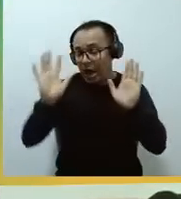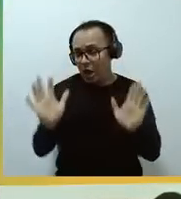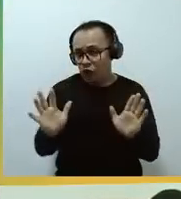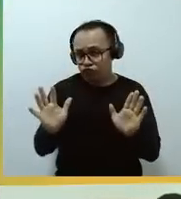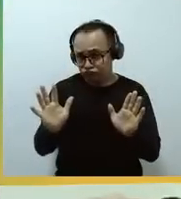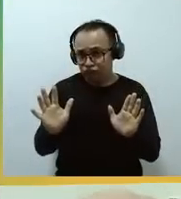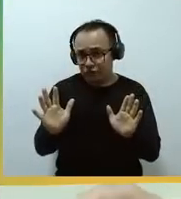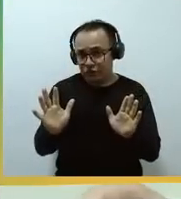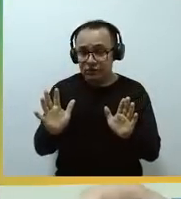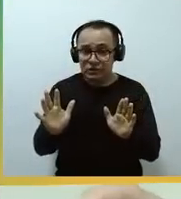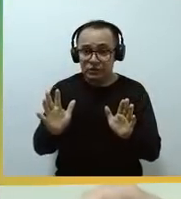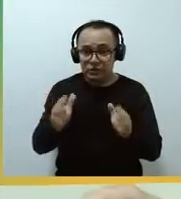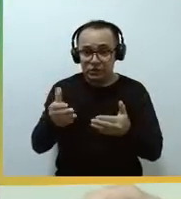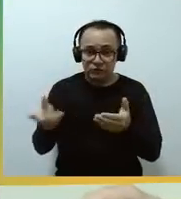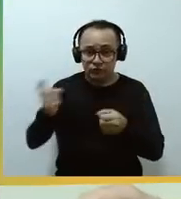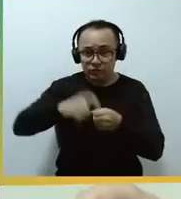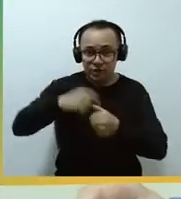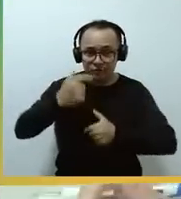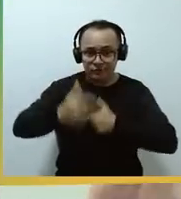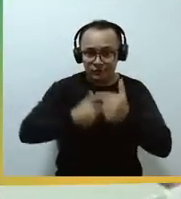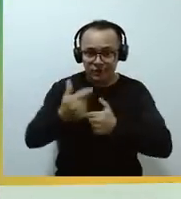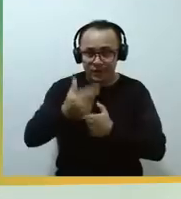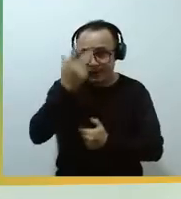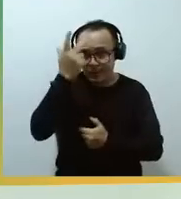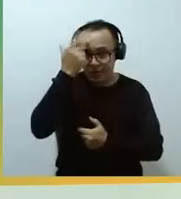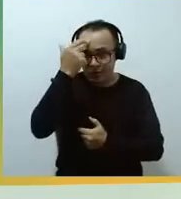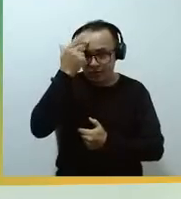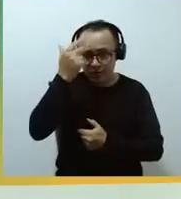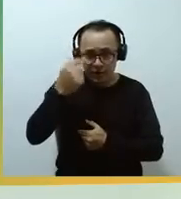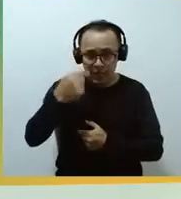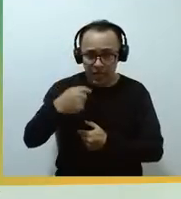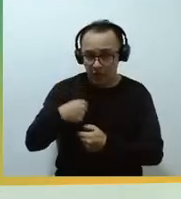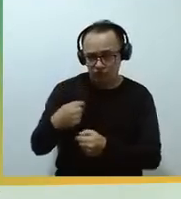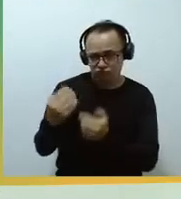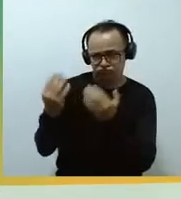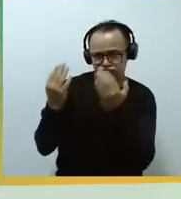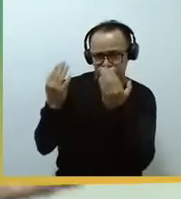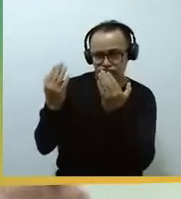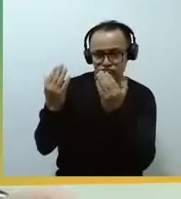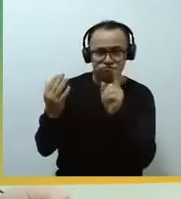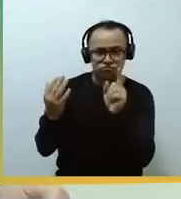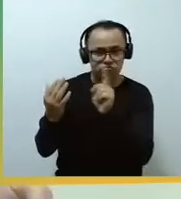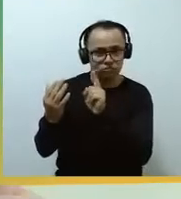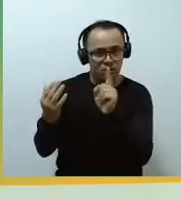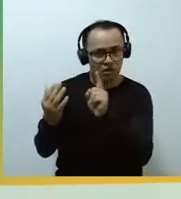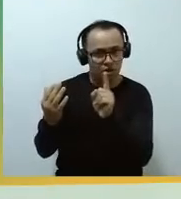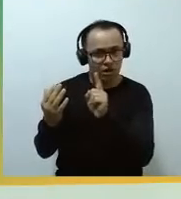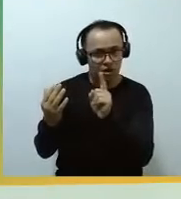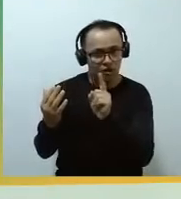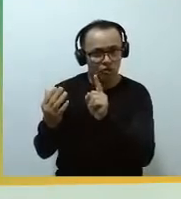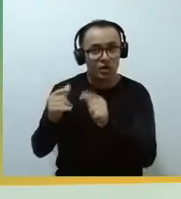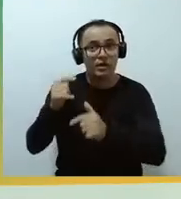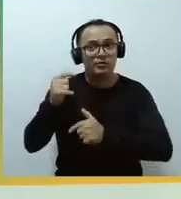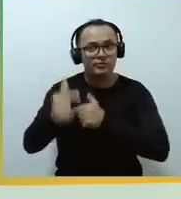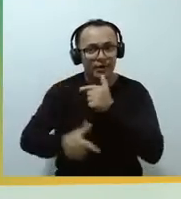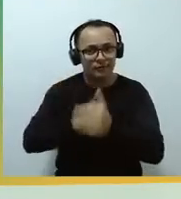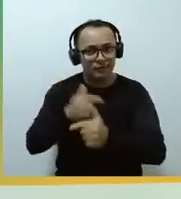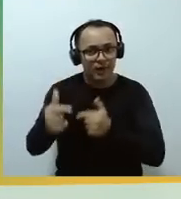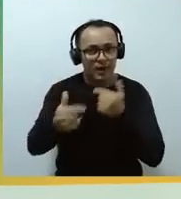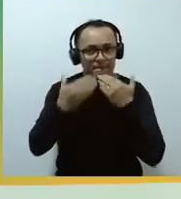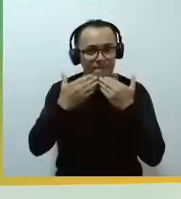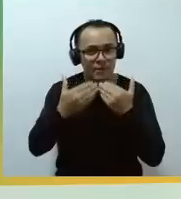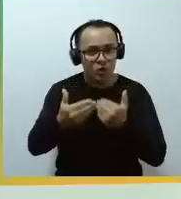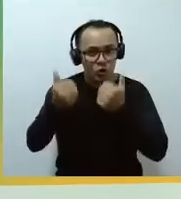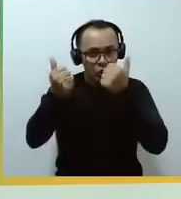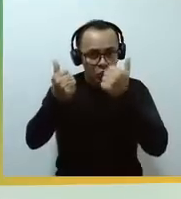Eu não tenho dúvida, vereadores, que o serviço melhorou para a população. Essas coisas que foram colocadas estão sendo investigadas pela